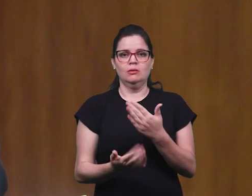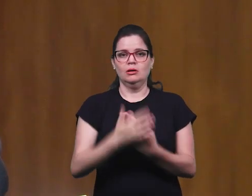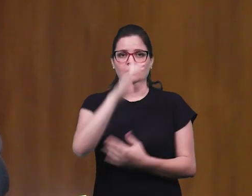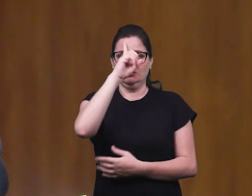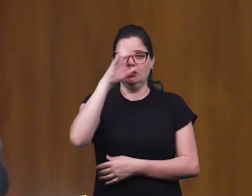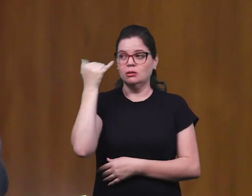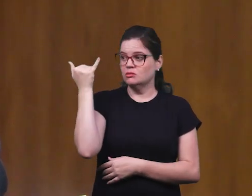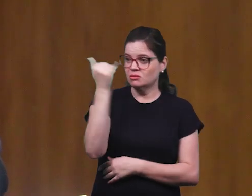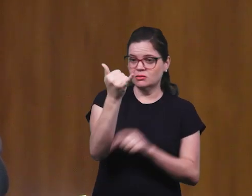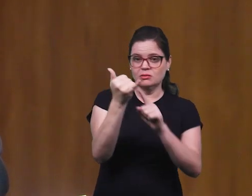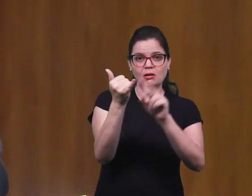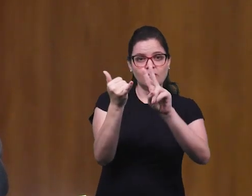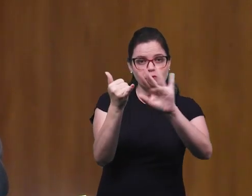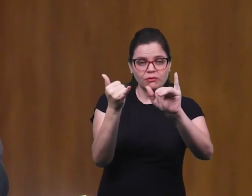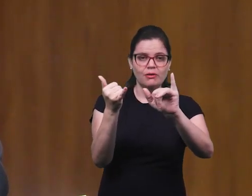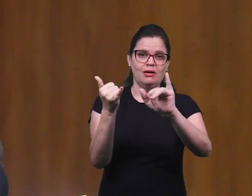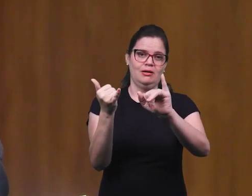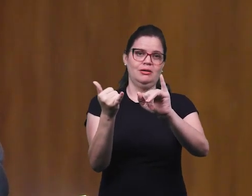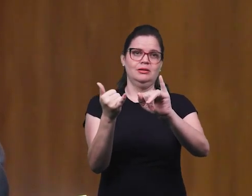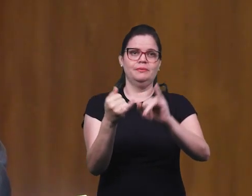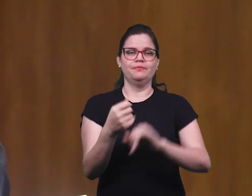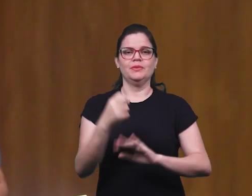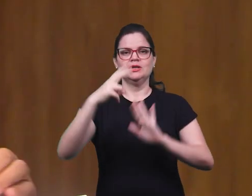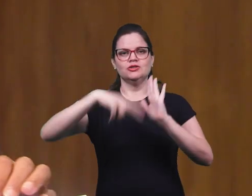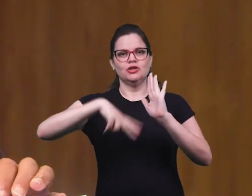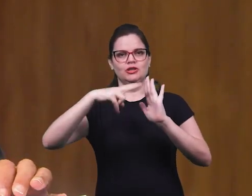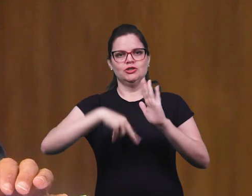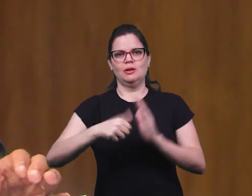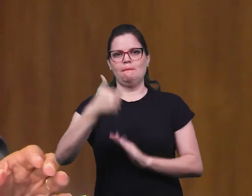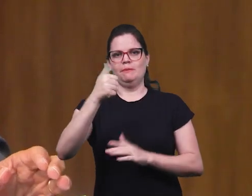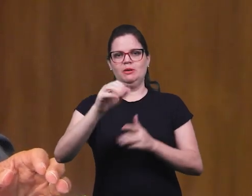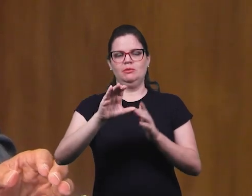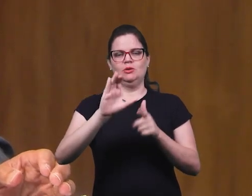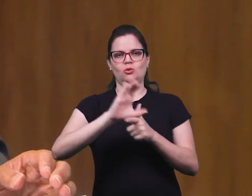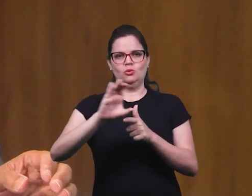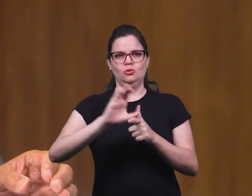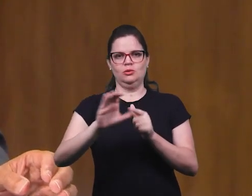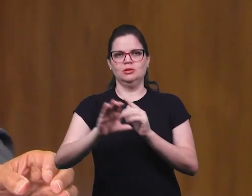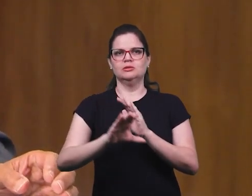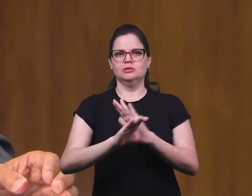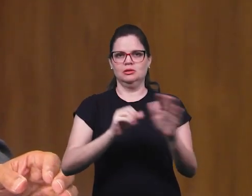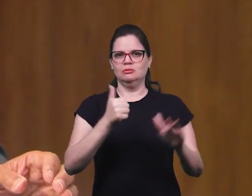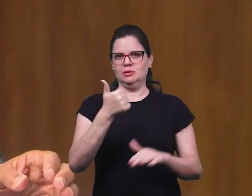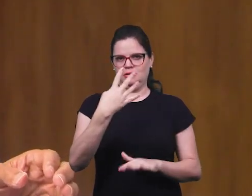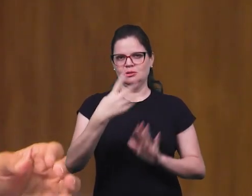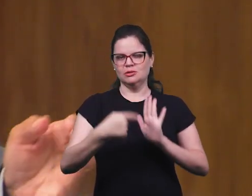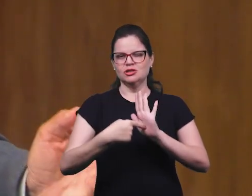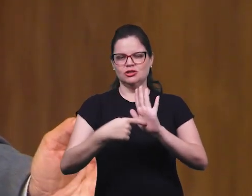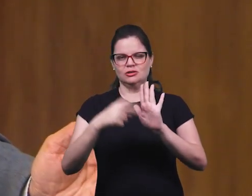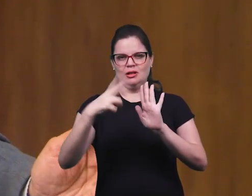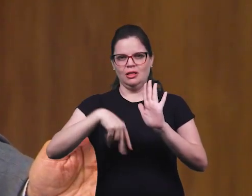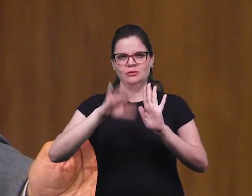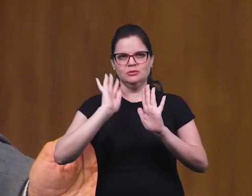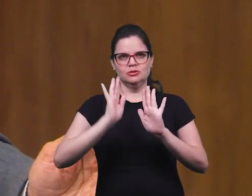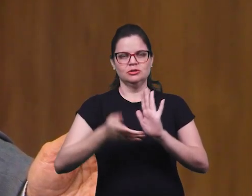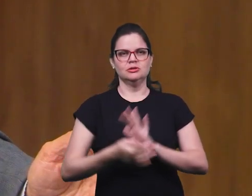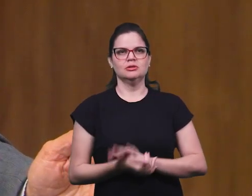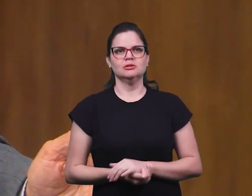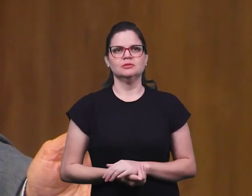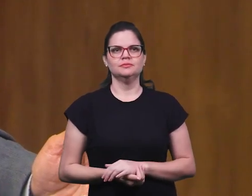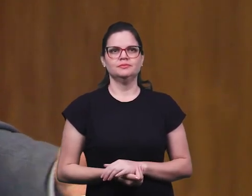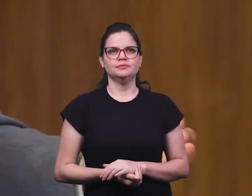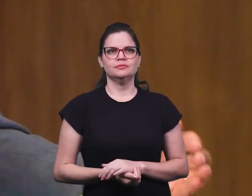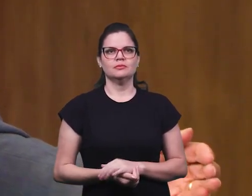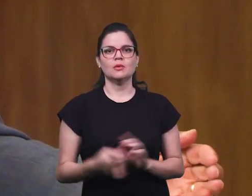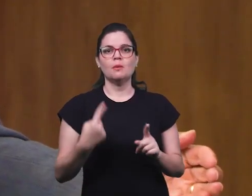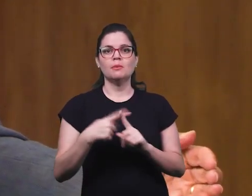falar. Quando a gente pega lá no livro de 1 Coríntios 14, acho que a gente viu há pouco, né? Até tem uma definição, quando a gente falou